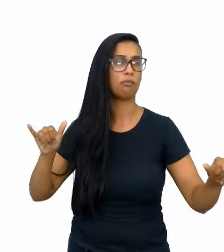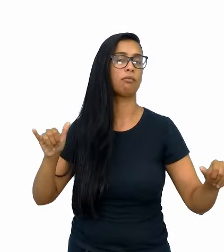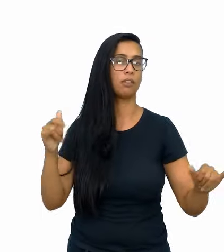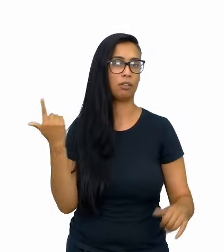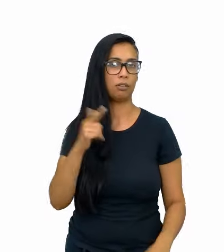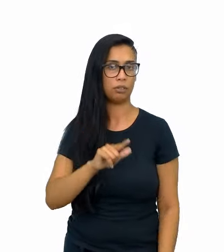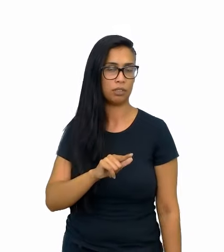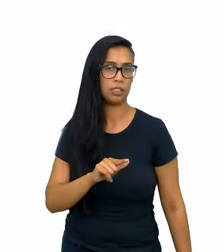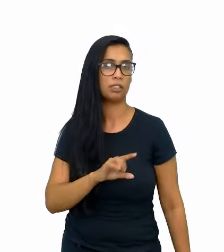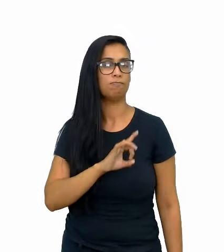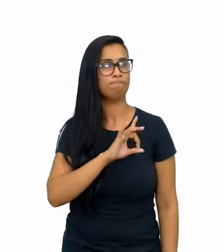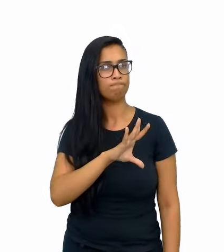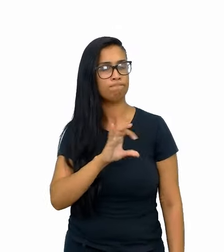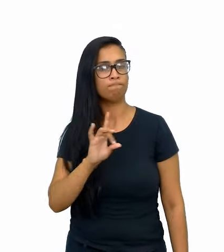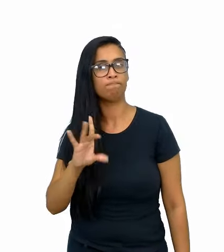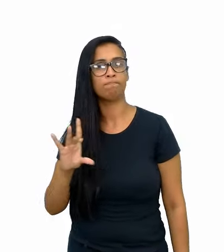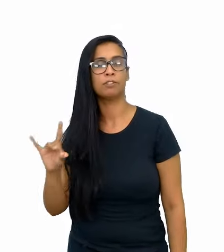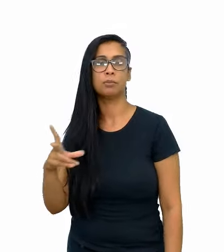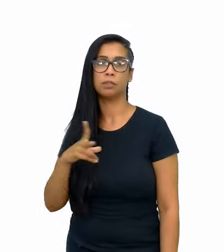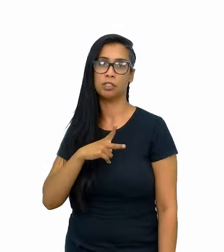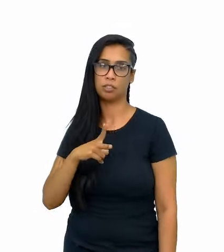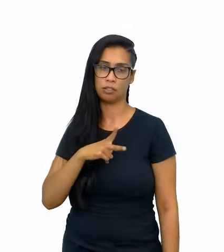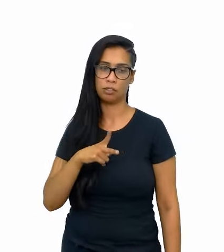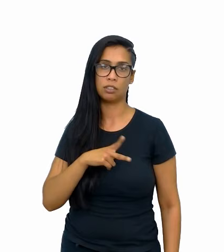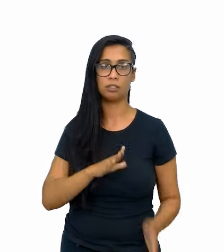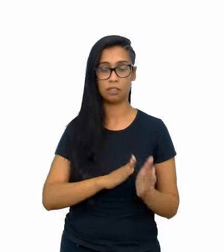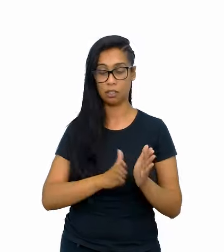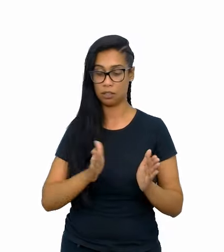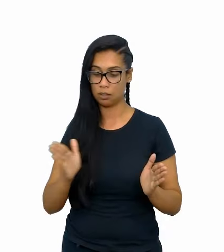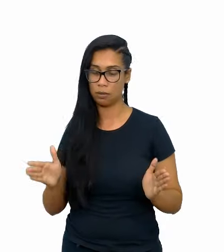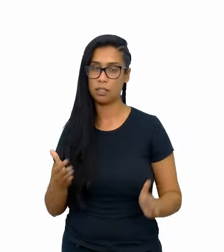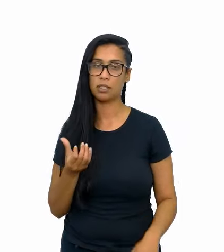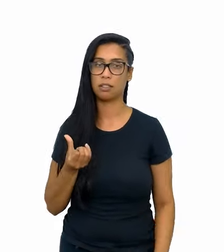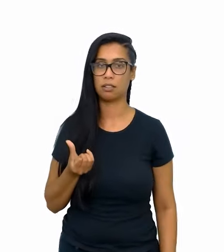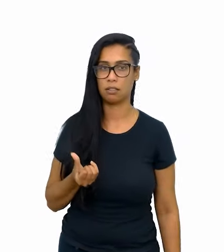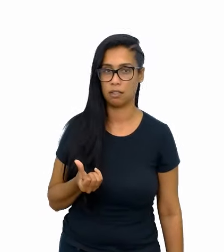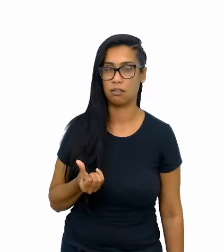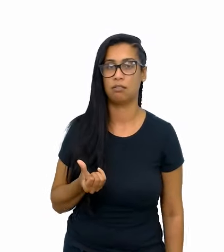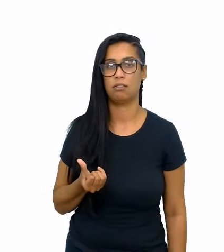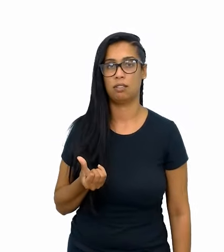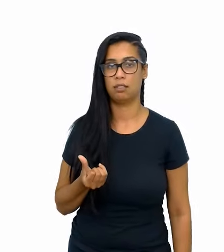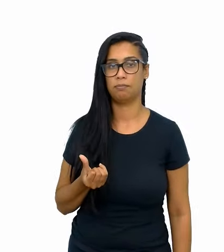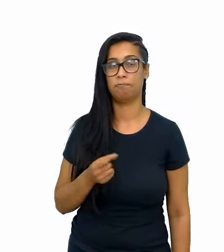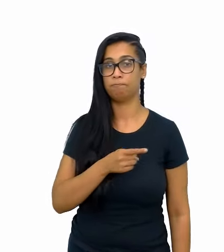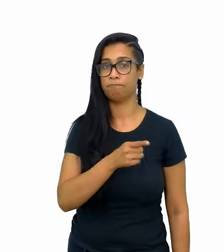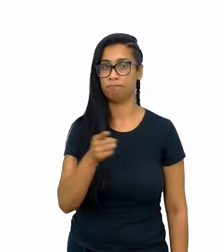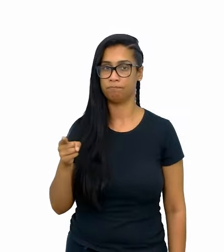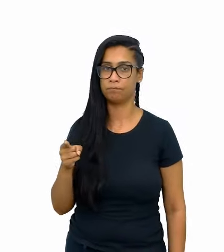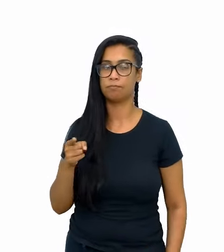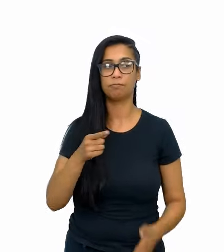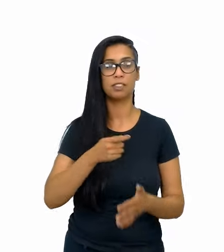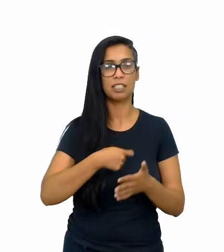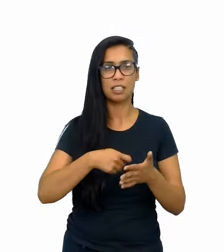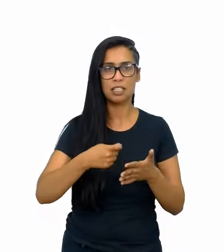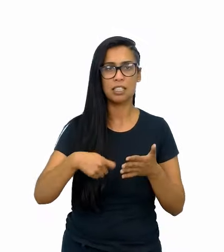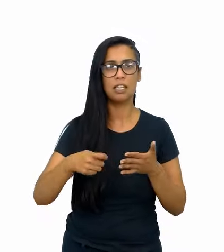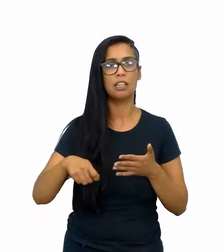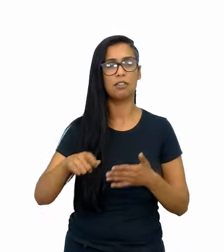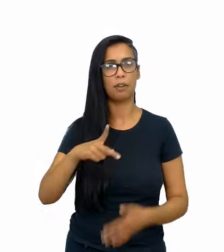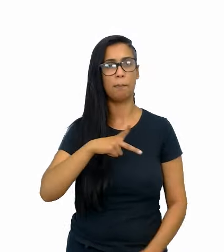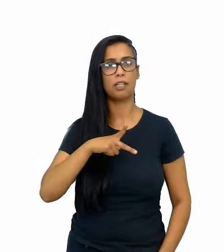relatos pessoais presentes aqui na sequência 6, tá bem? Então, para escrever um relato pessoal, os